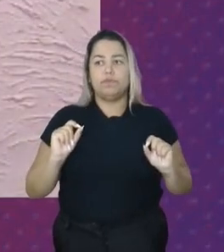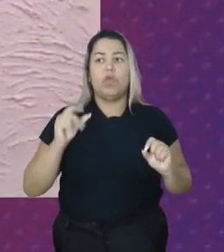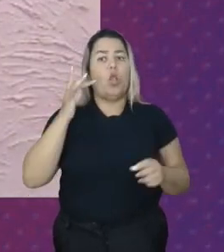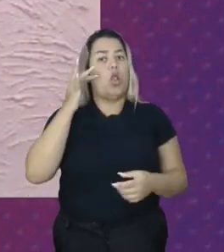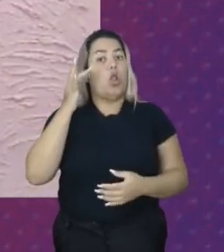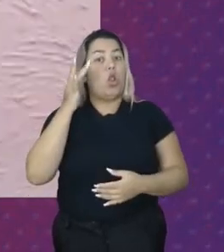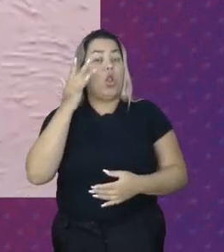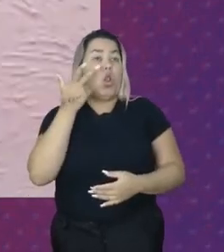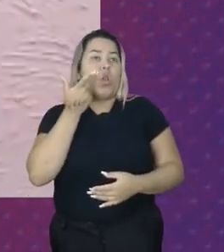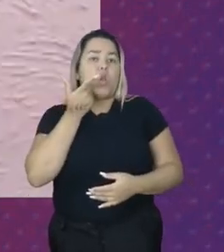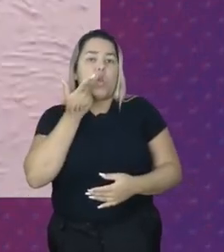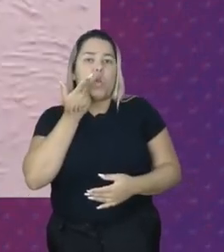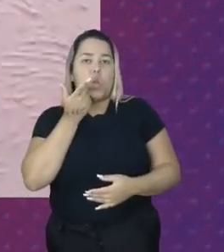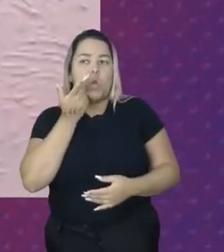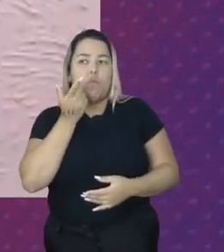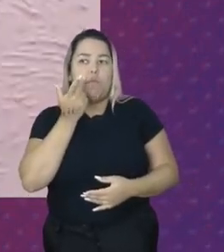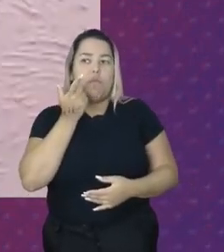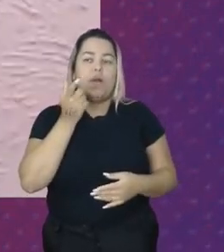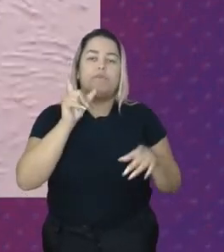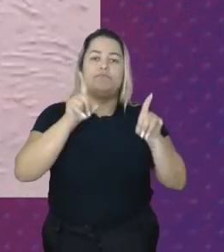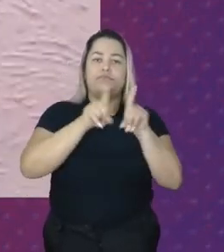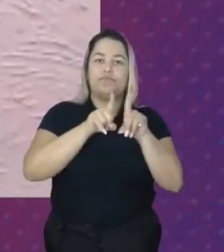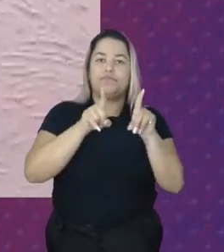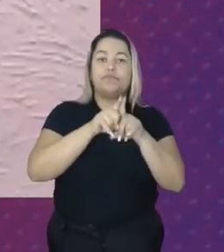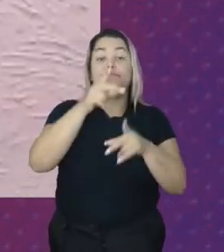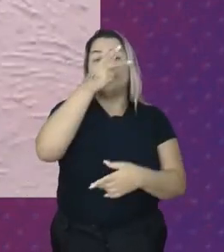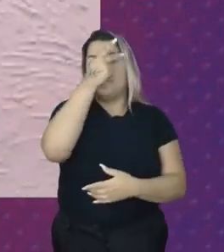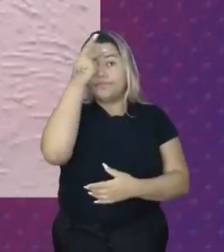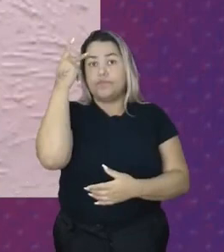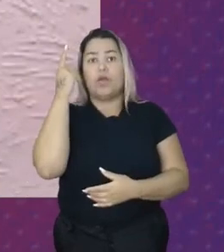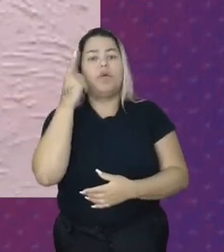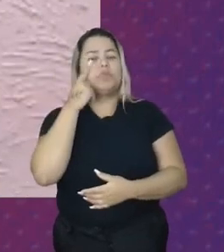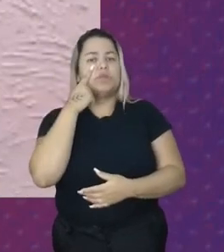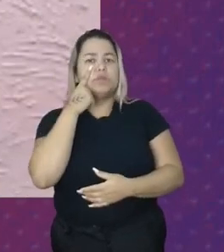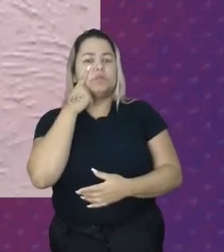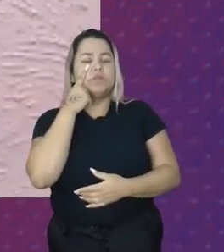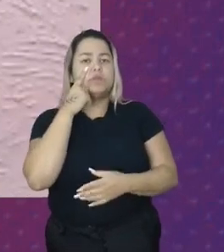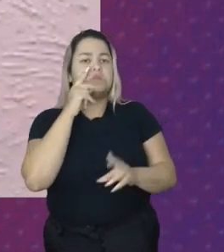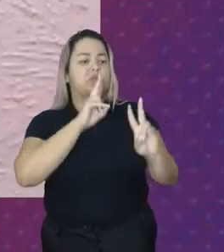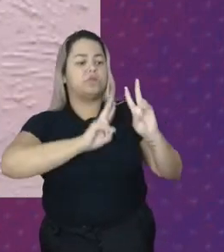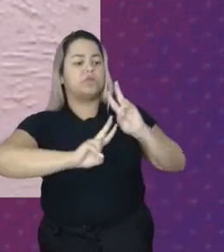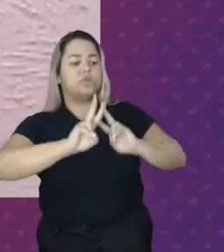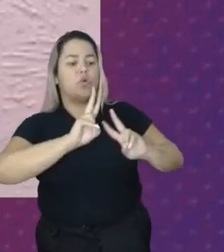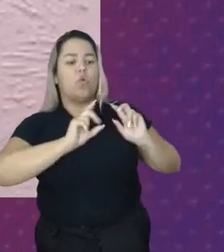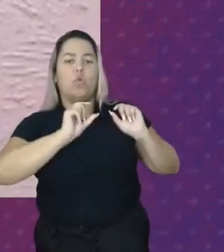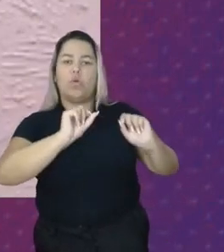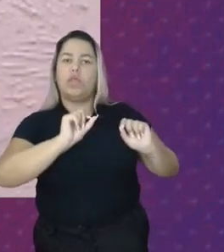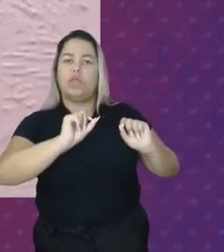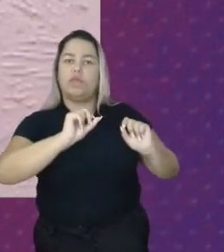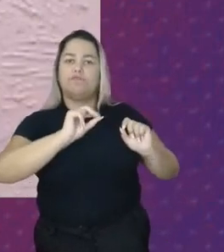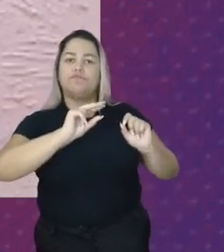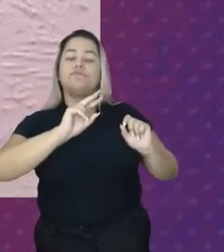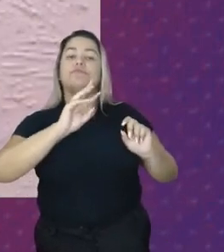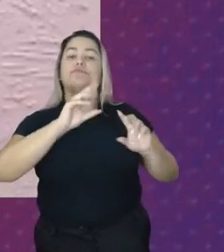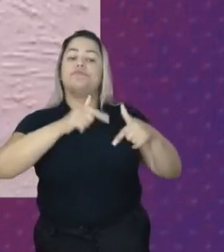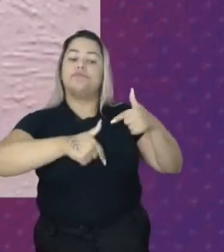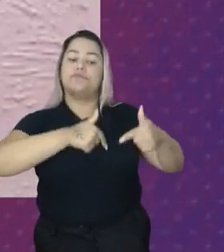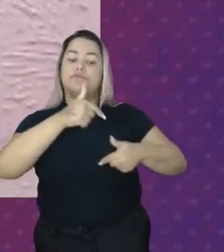normal você correr atrás das leis e as pessoas estão prestando mais atenção, né? O que é trabalho infantil, o que não é.